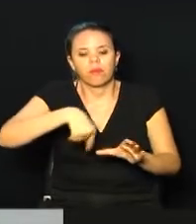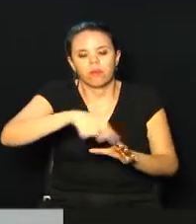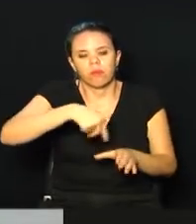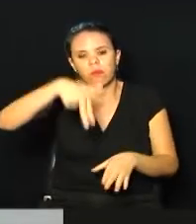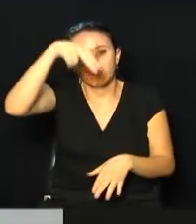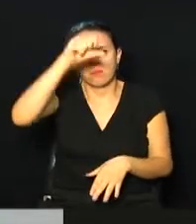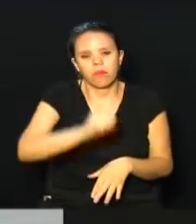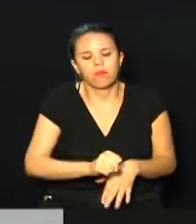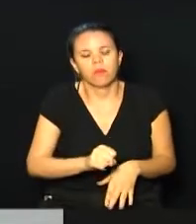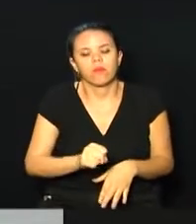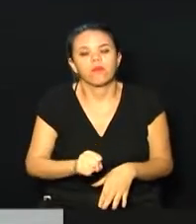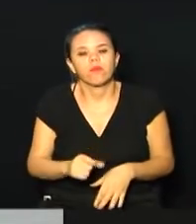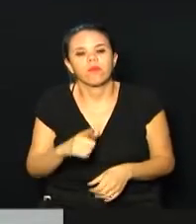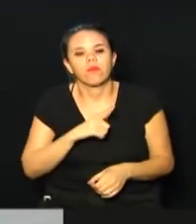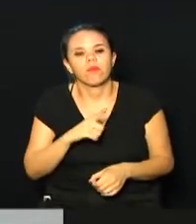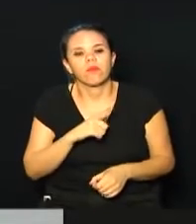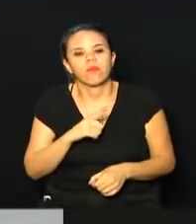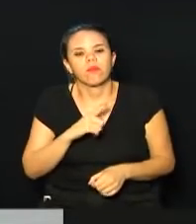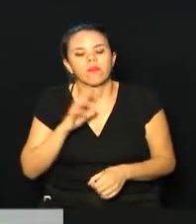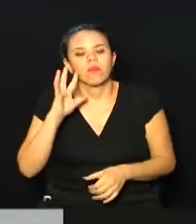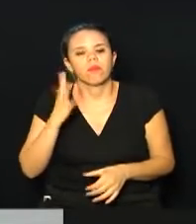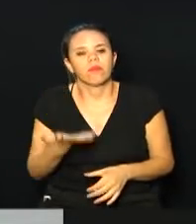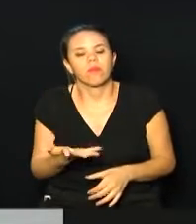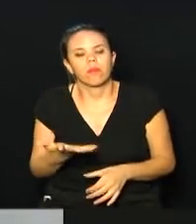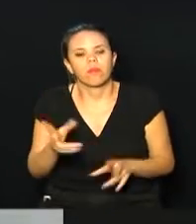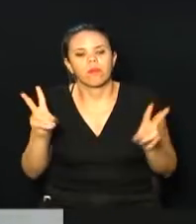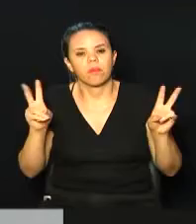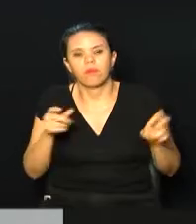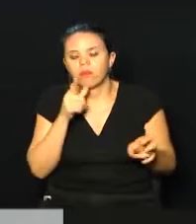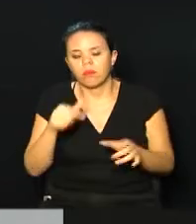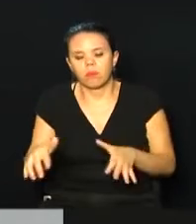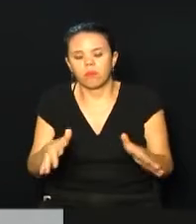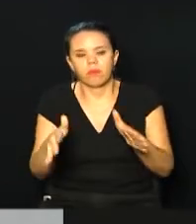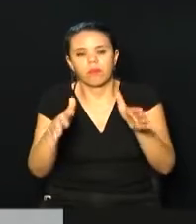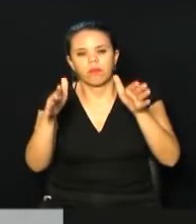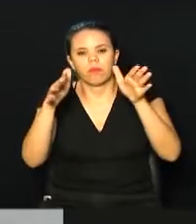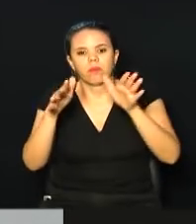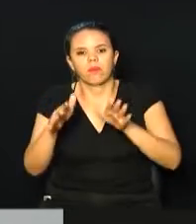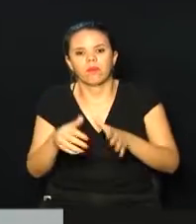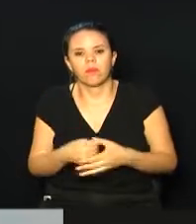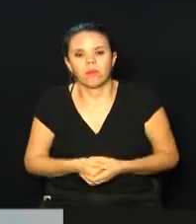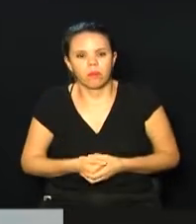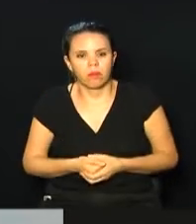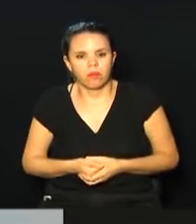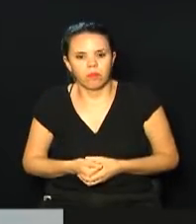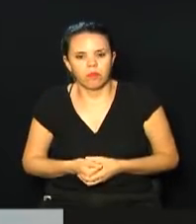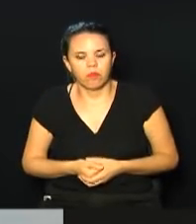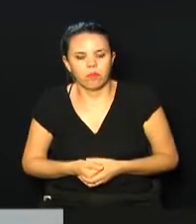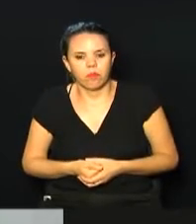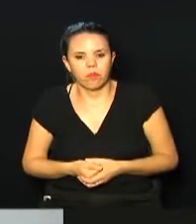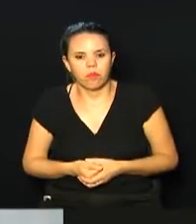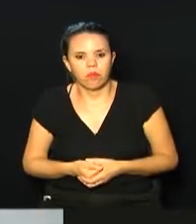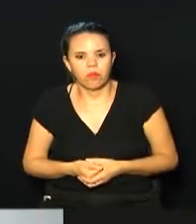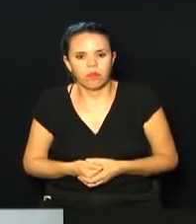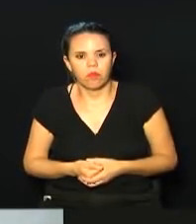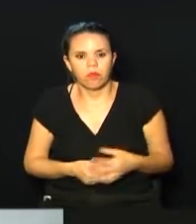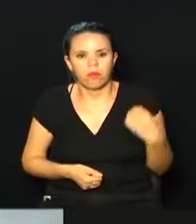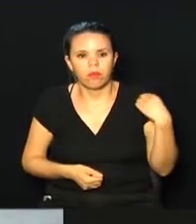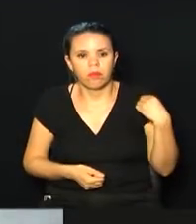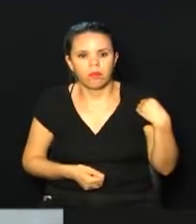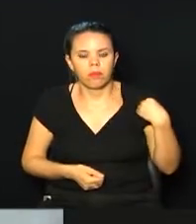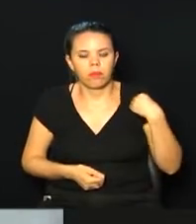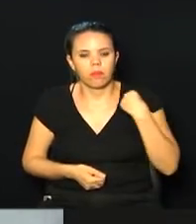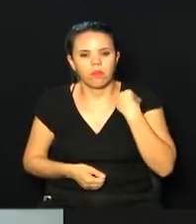Norte-Sul, ele tem efeito sobre as enchentes ajusando, não amontando.